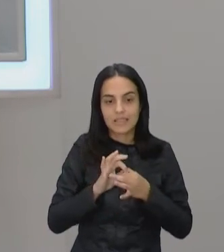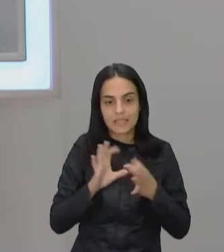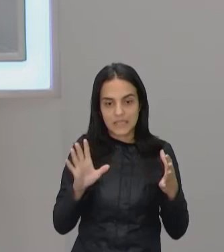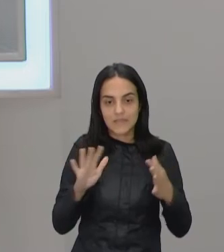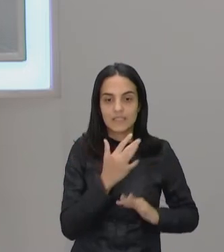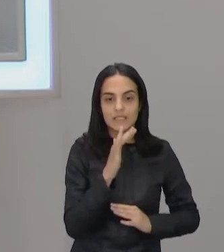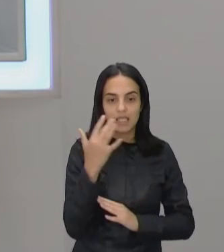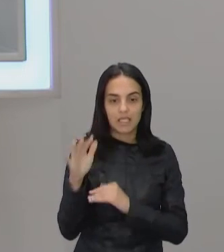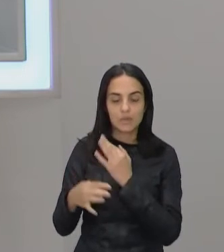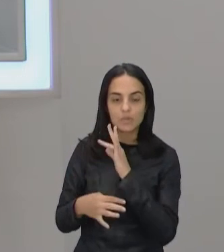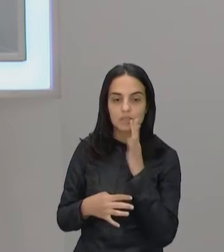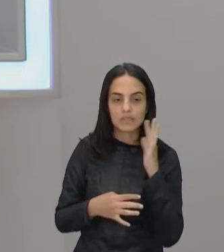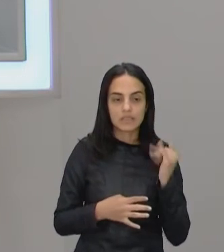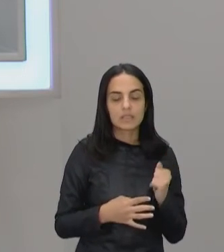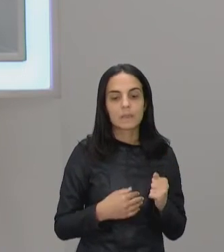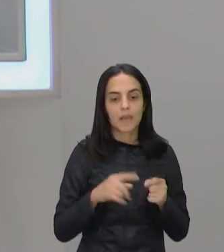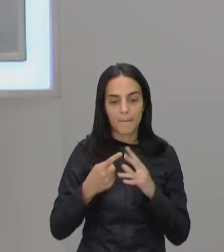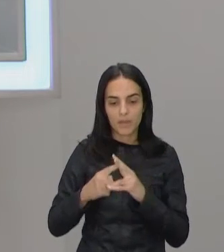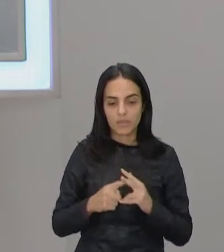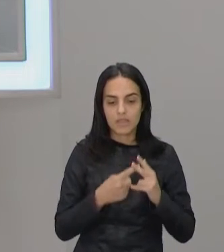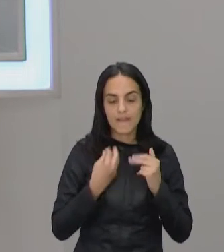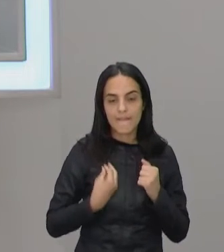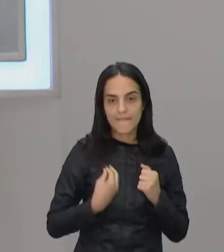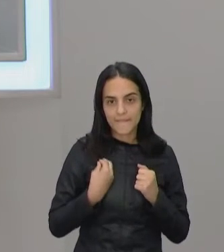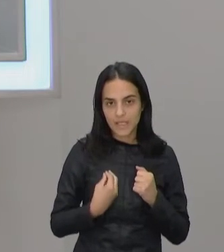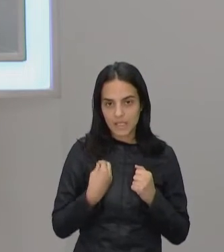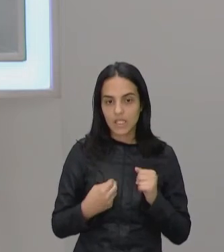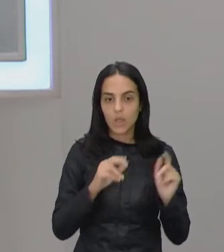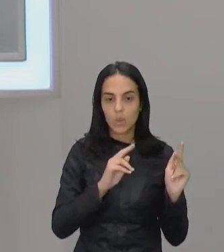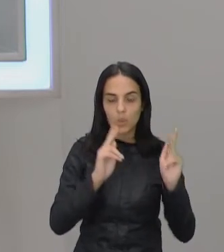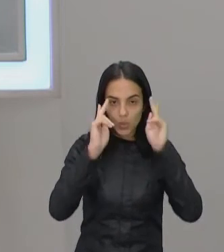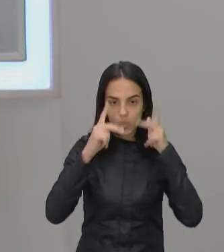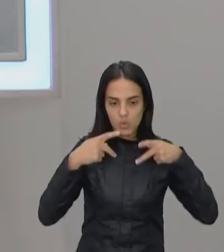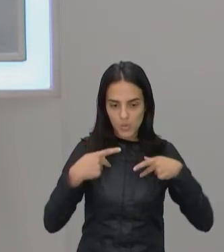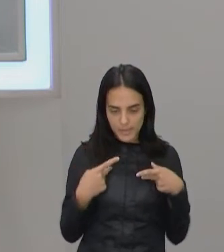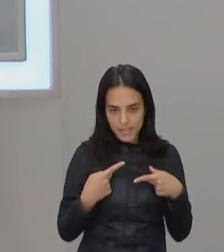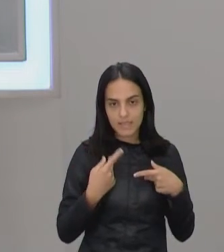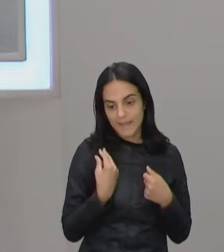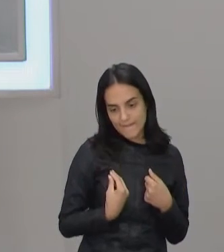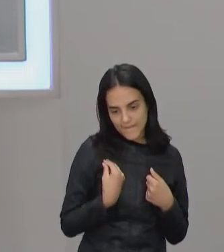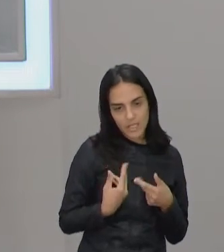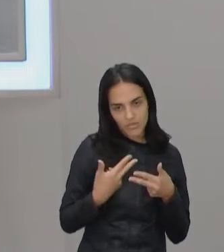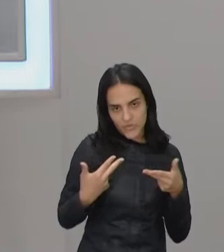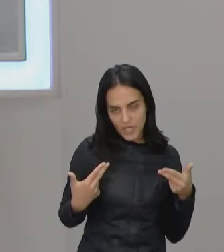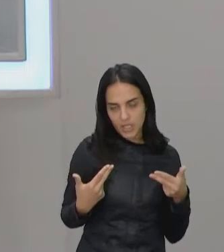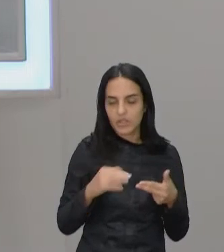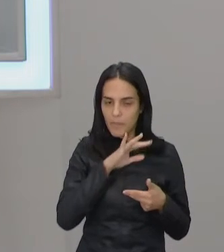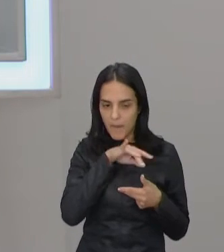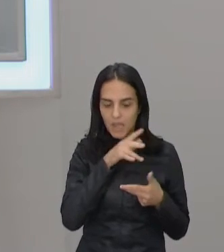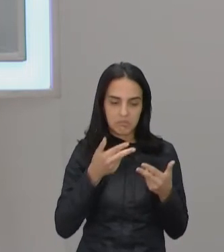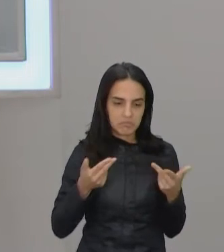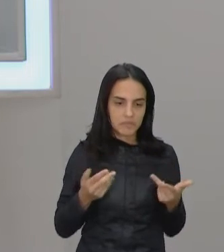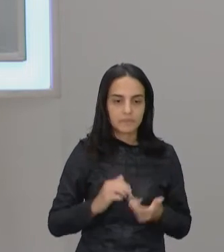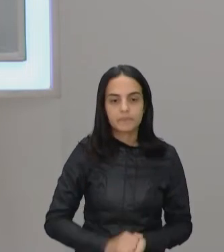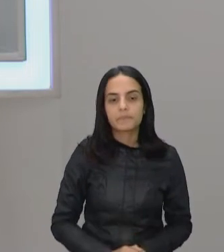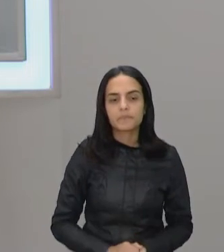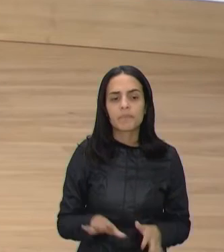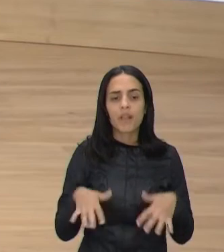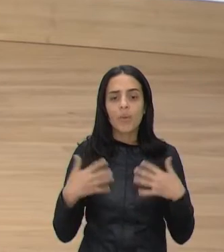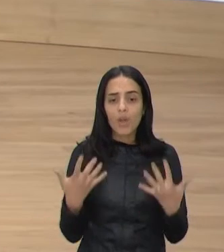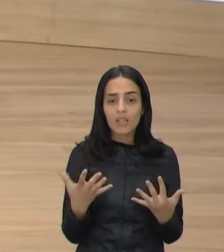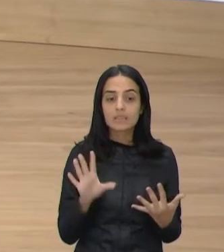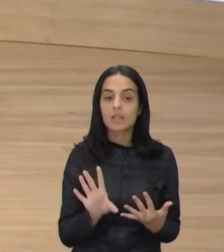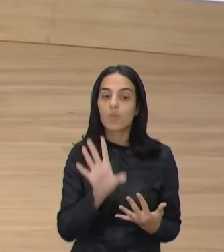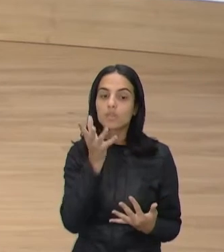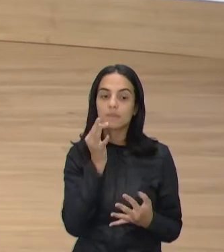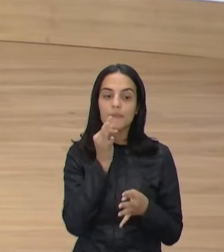na natureza para a manutenção da vida dos seres vivos dos quais necessitam deles. Tá bem? Então, lá, quais